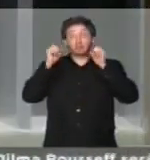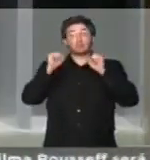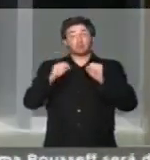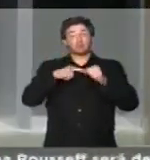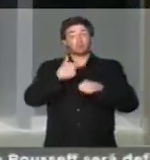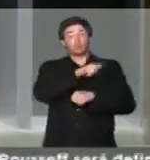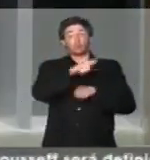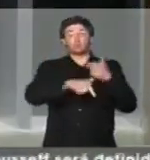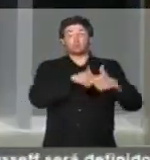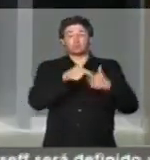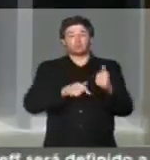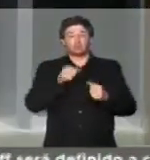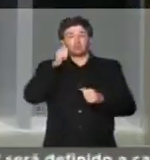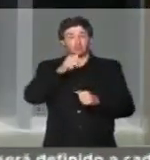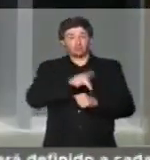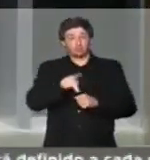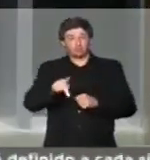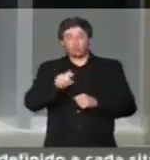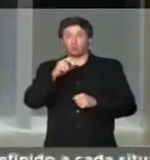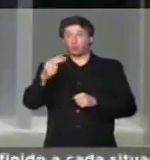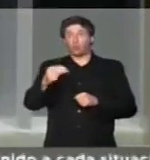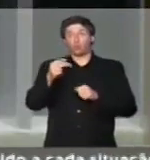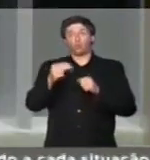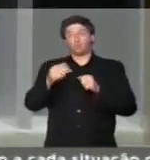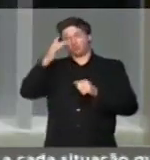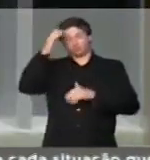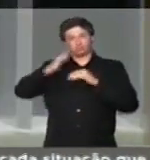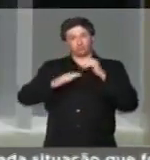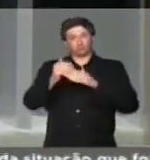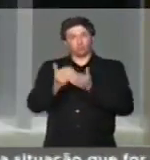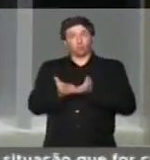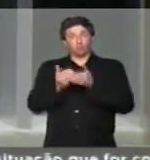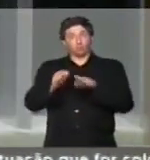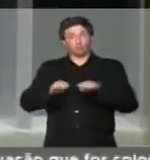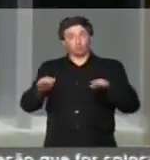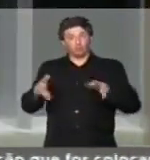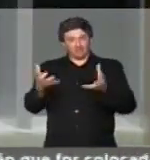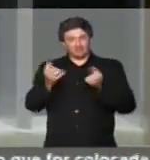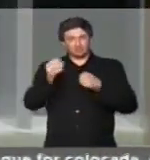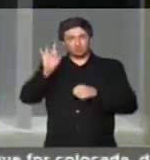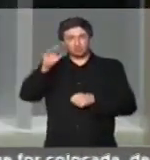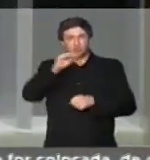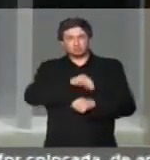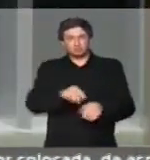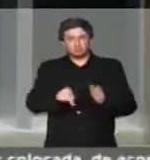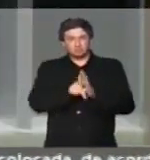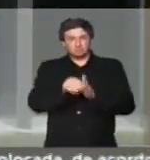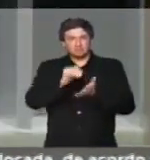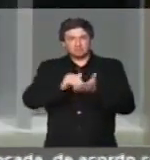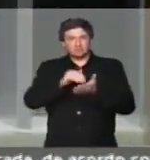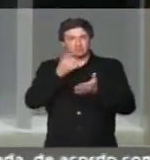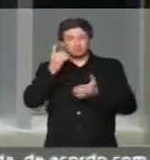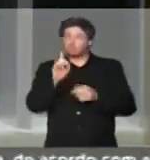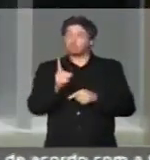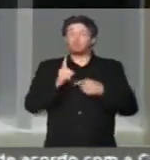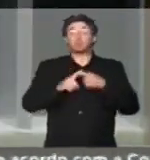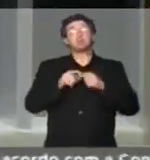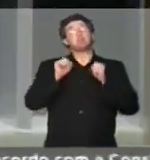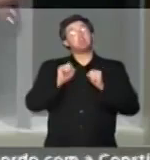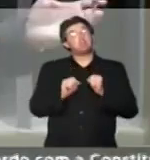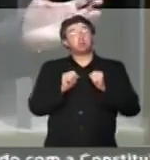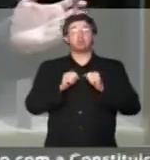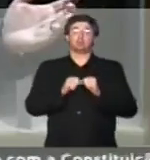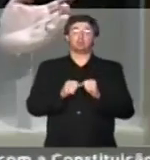atividade uma professora ou um portuário não recebe só o que tá como secretário parlamentar porque pode